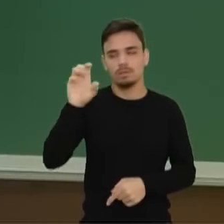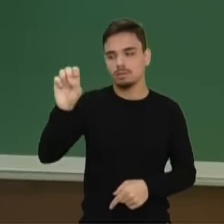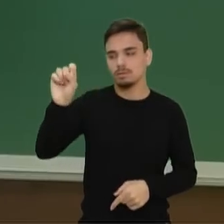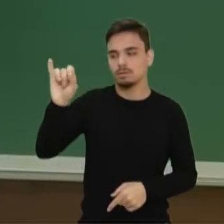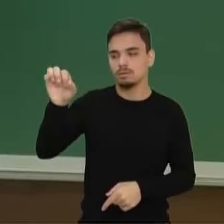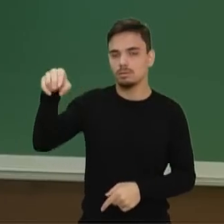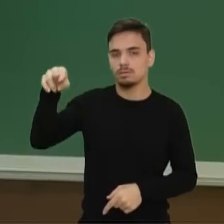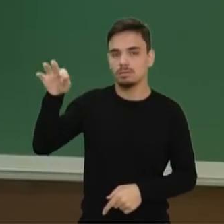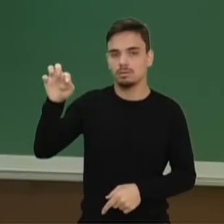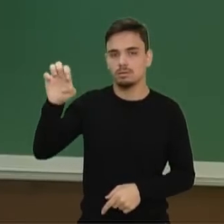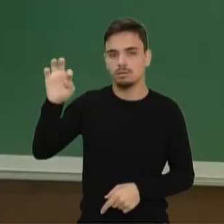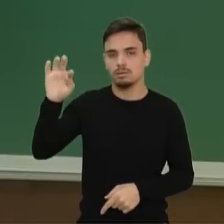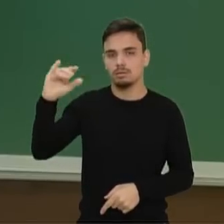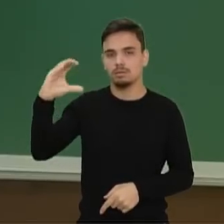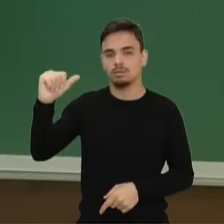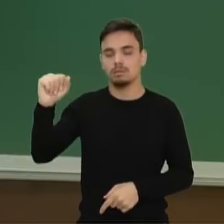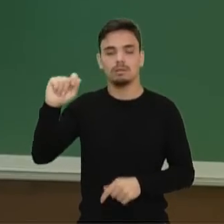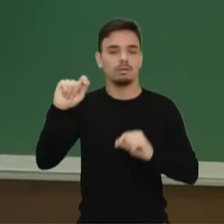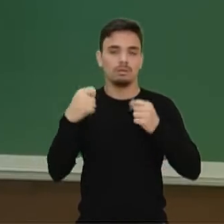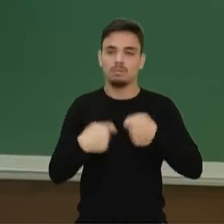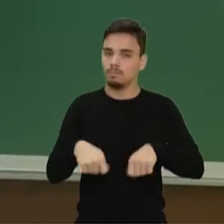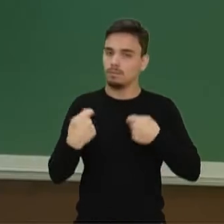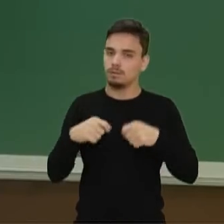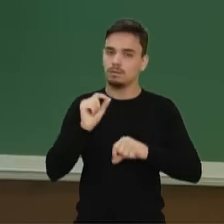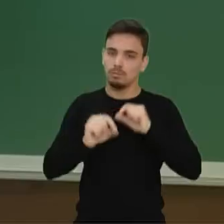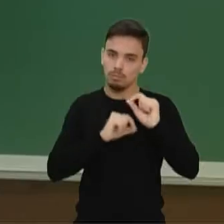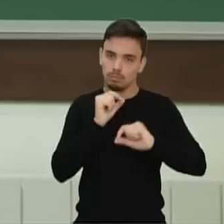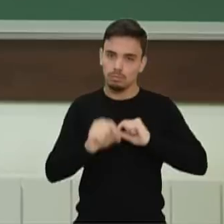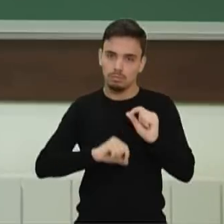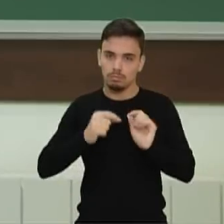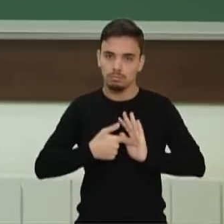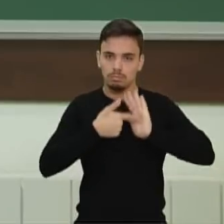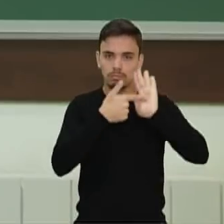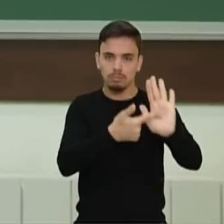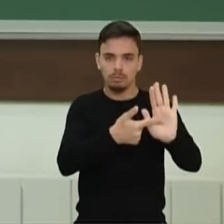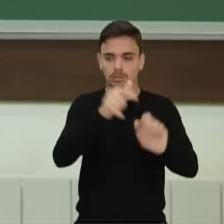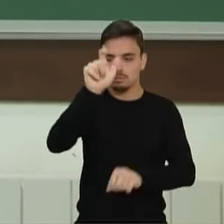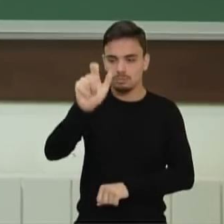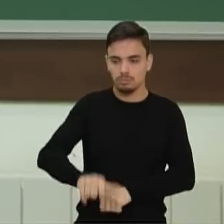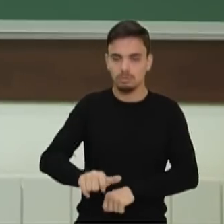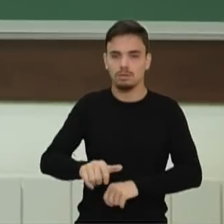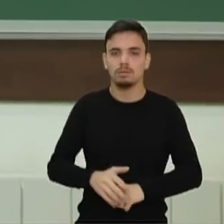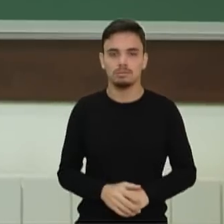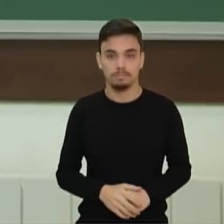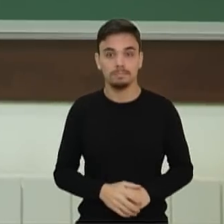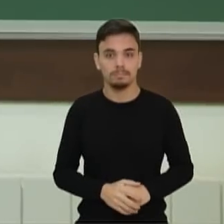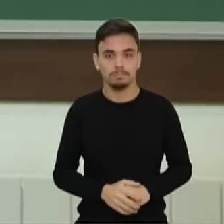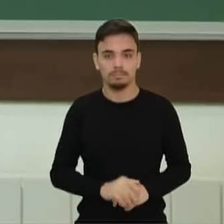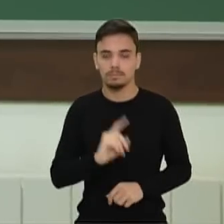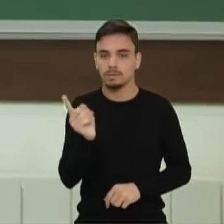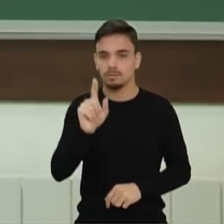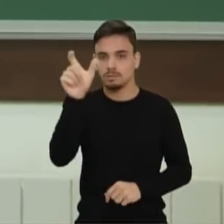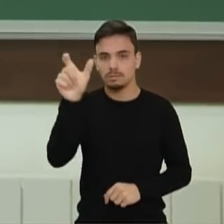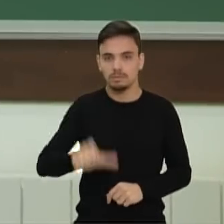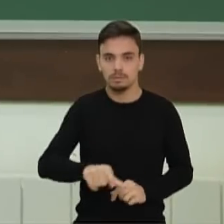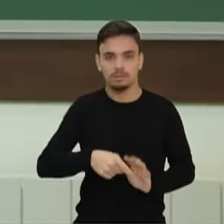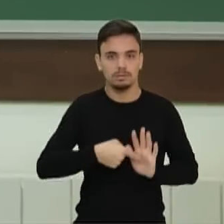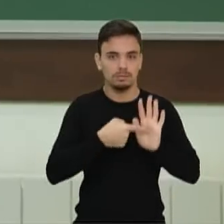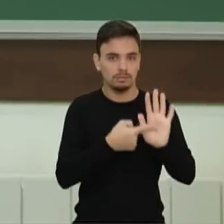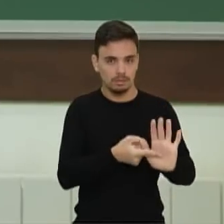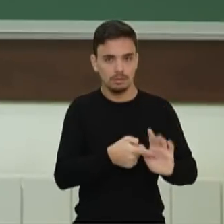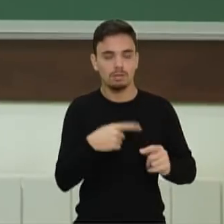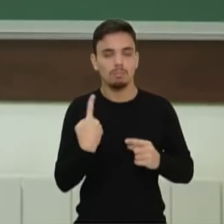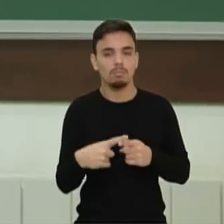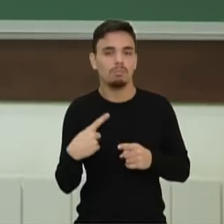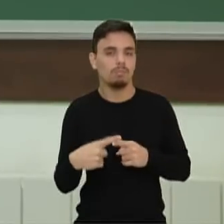sintética não precisa, na verdade, aparecer o meu sujeito. Entendeu? Ele não é evidenciado. O